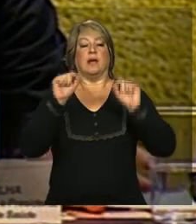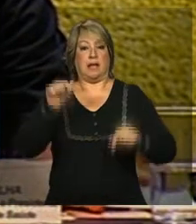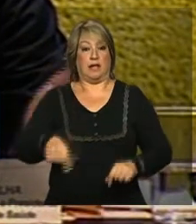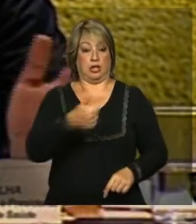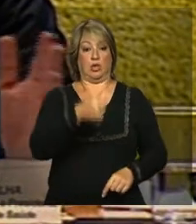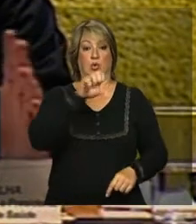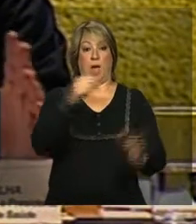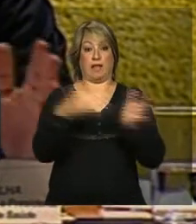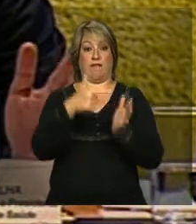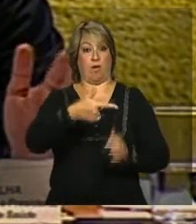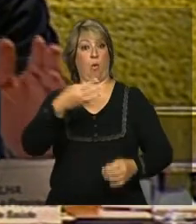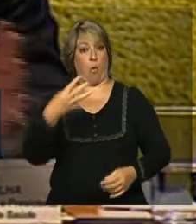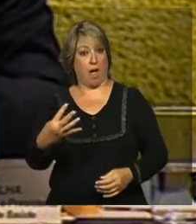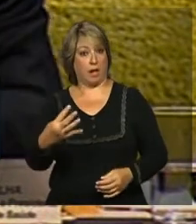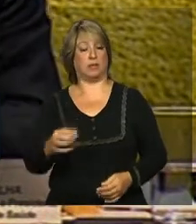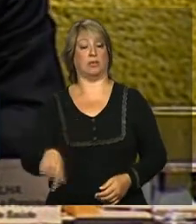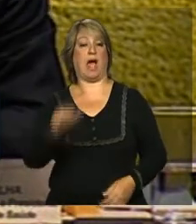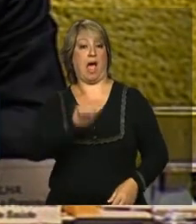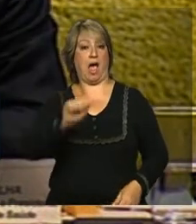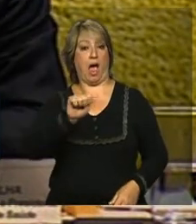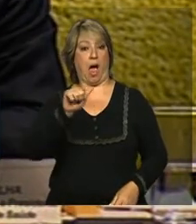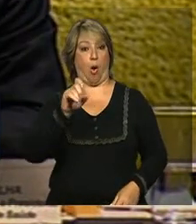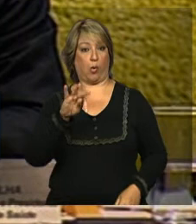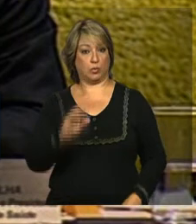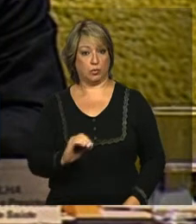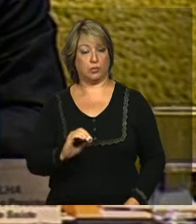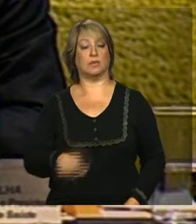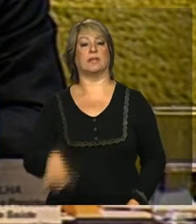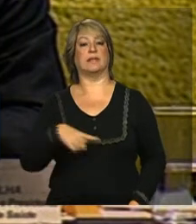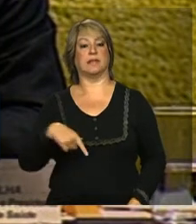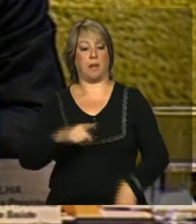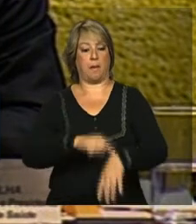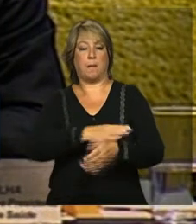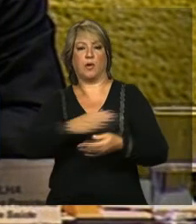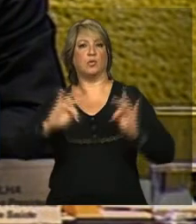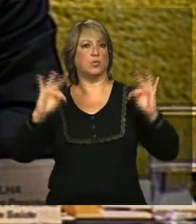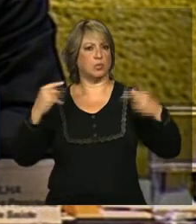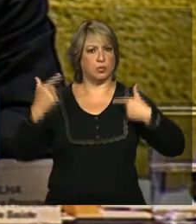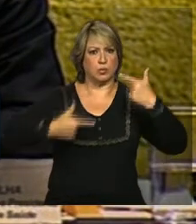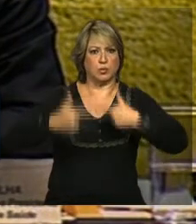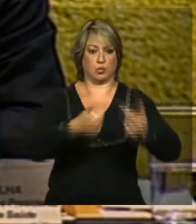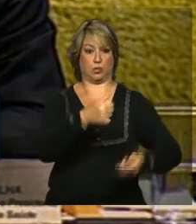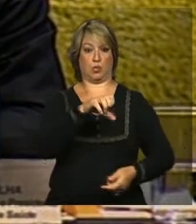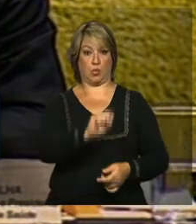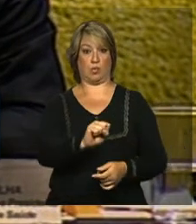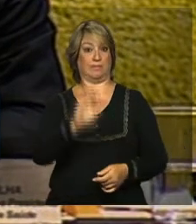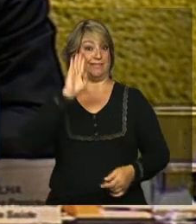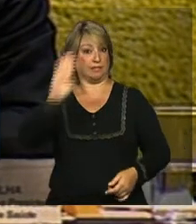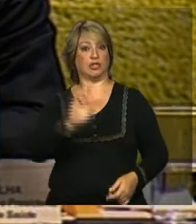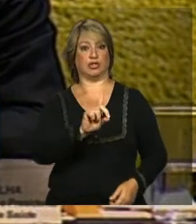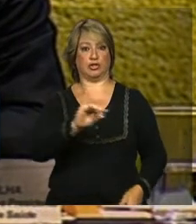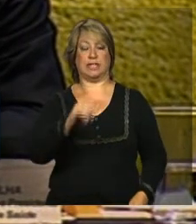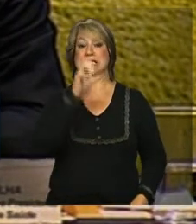campanha vai do dia 18 ao dia24 de agosto esse é um período de maior mobilização no dia dezoito que é o Dia D